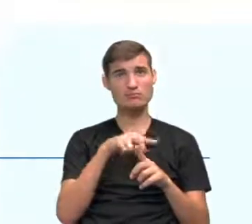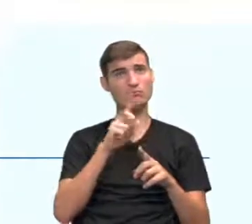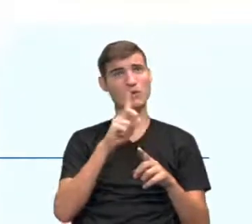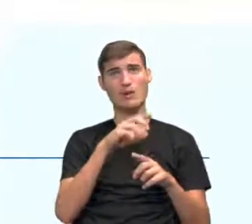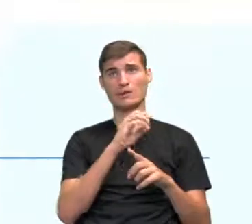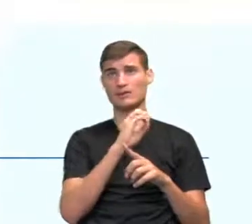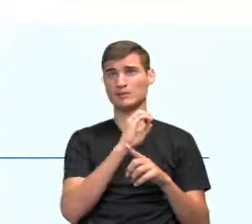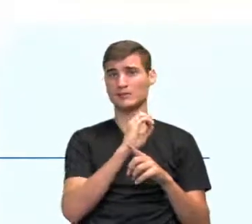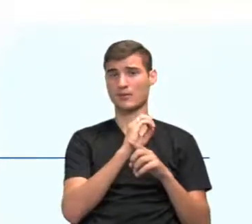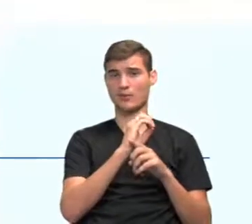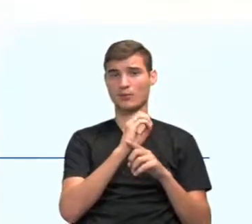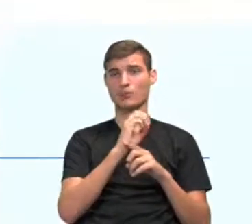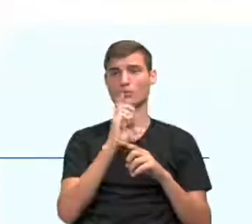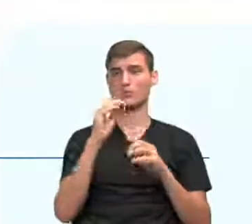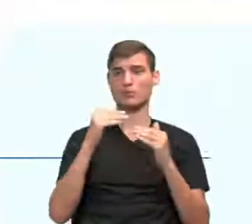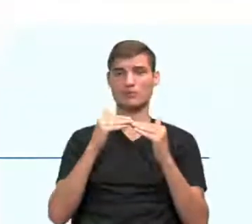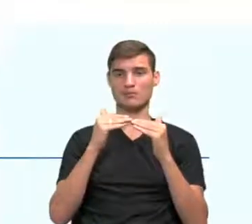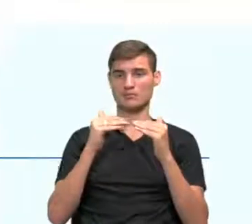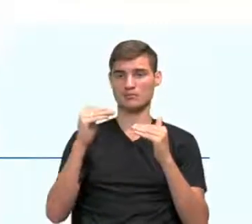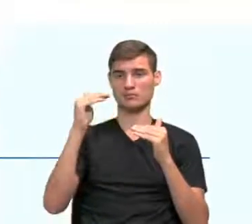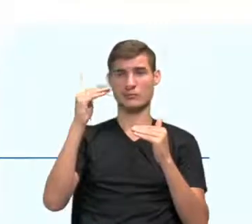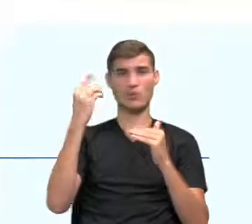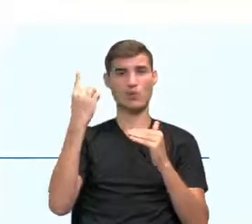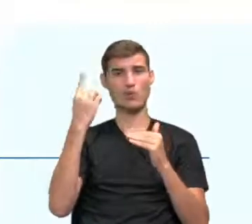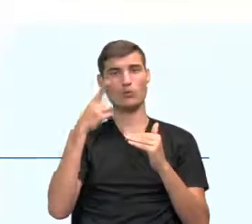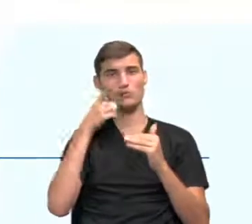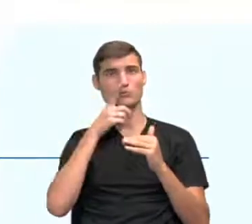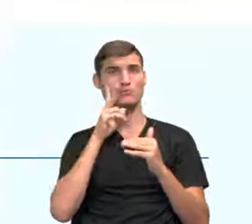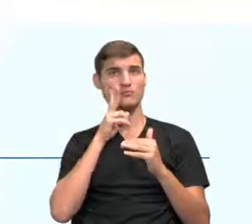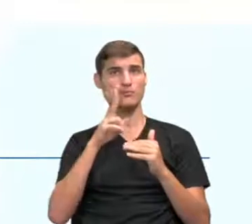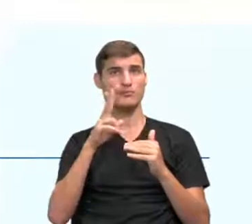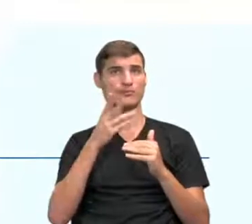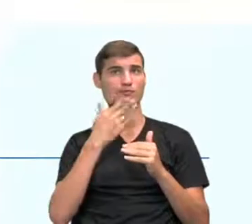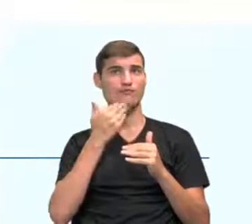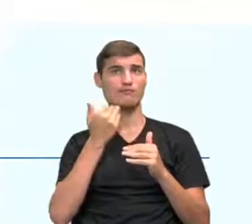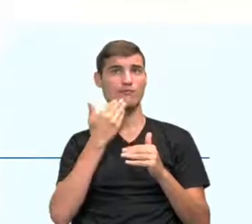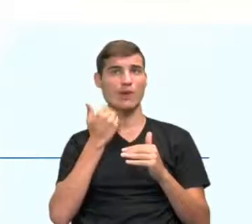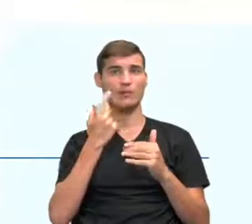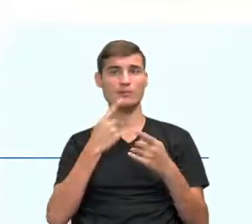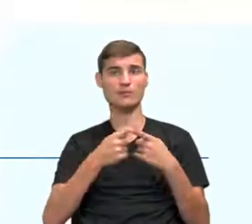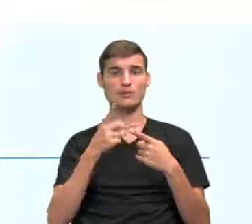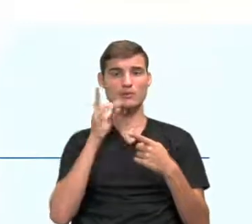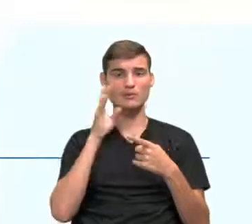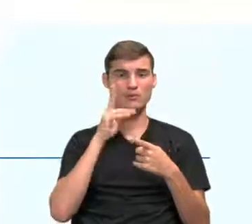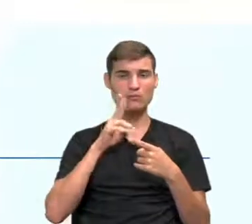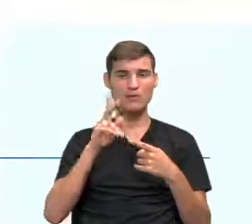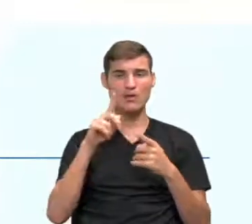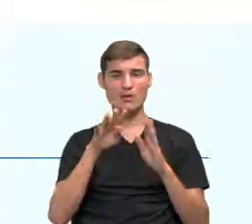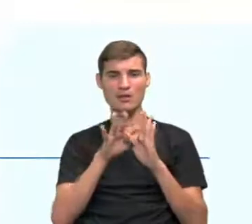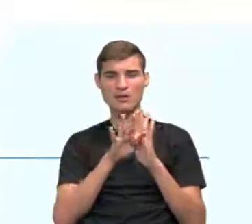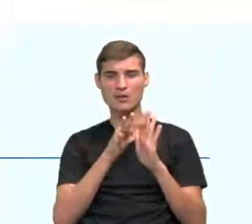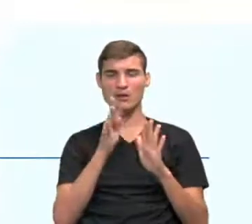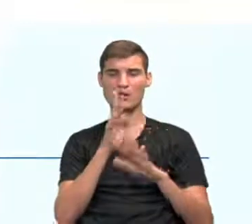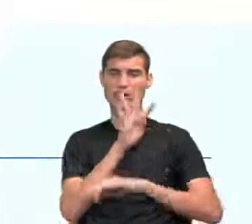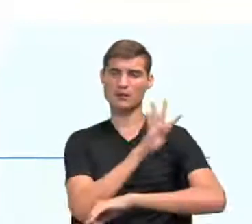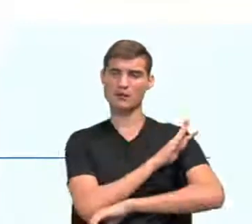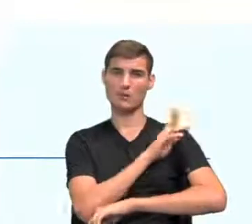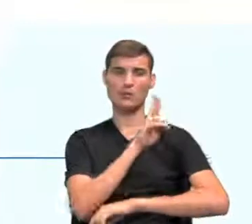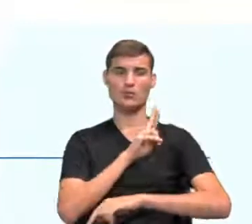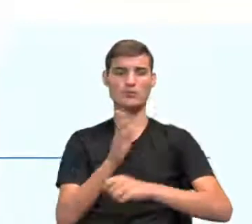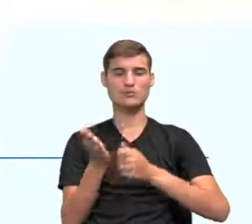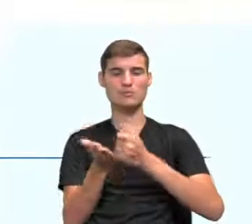0 e que aqui é nível 1. Eu consigo facilmente identificar. É só usar alguma técnica básica que eu consigo fazer